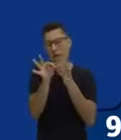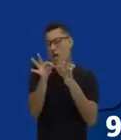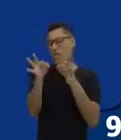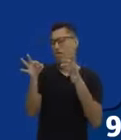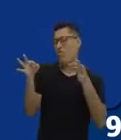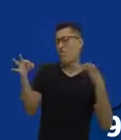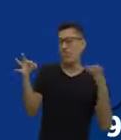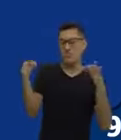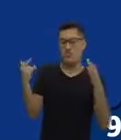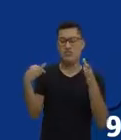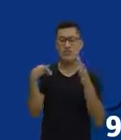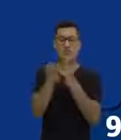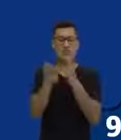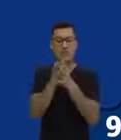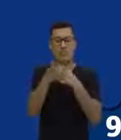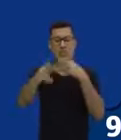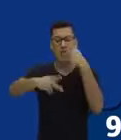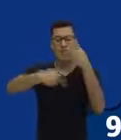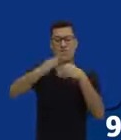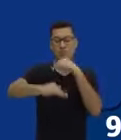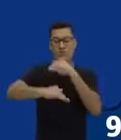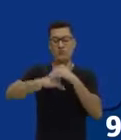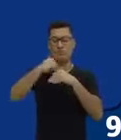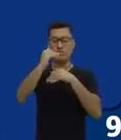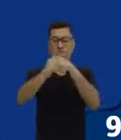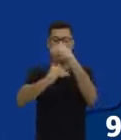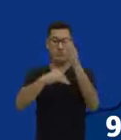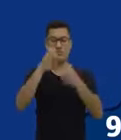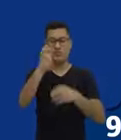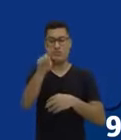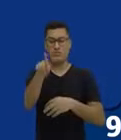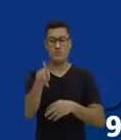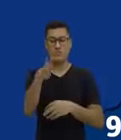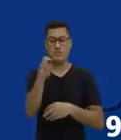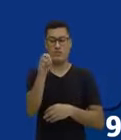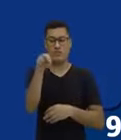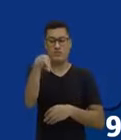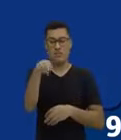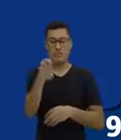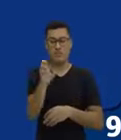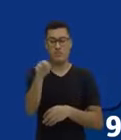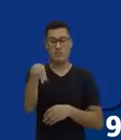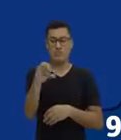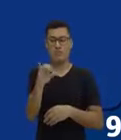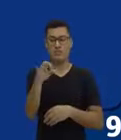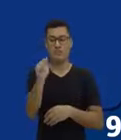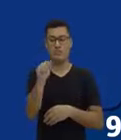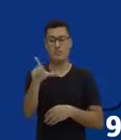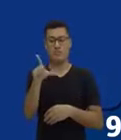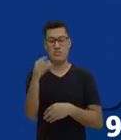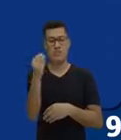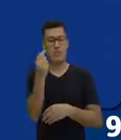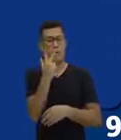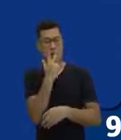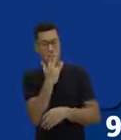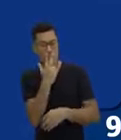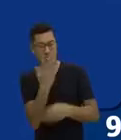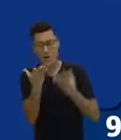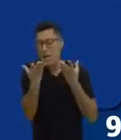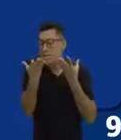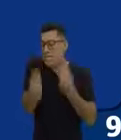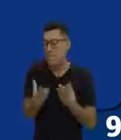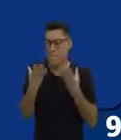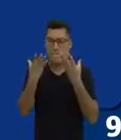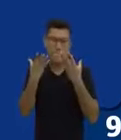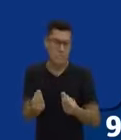Mas como a gente está falando de crescimento exponencial, né? Esse crescimento exponencial ele aparece muito rapidamente.